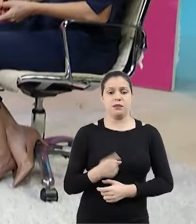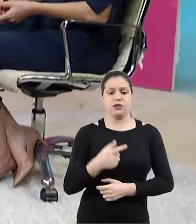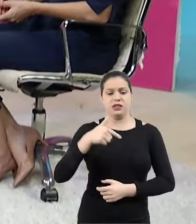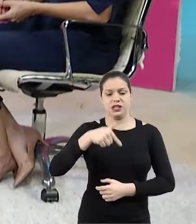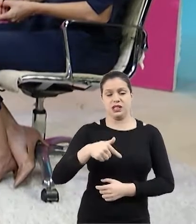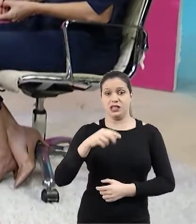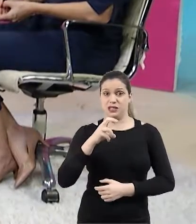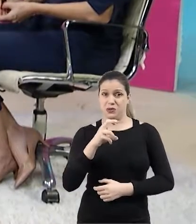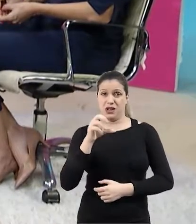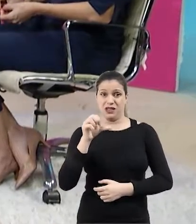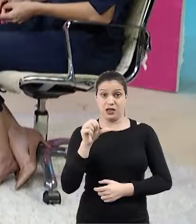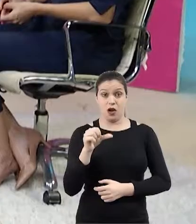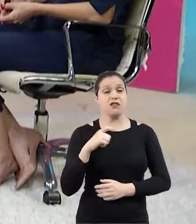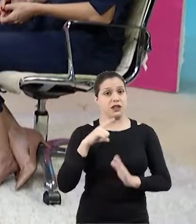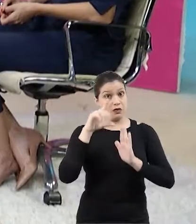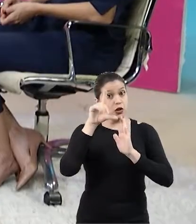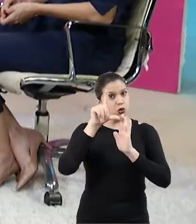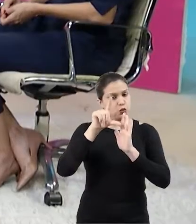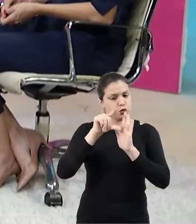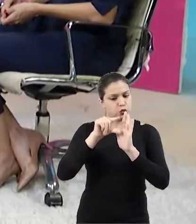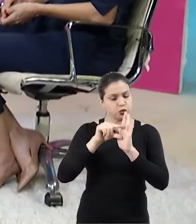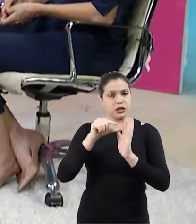5.759 BOs, aí uma redução de